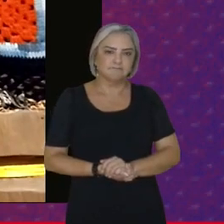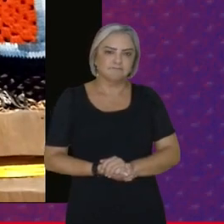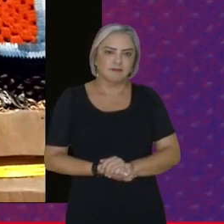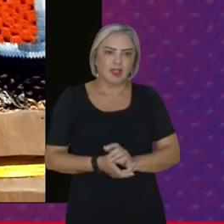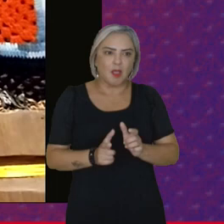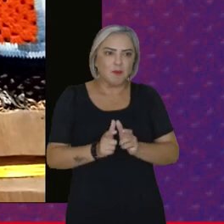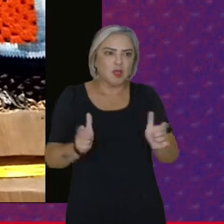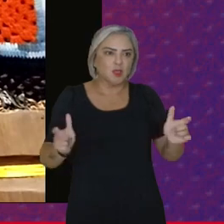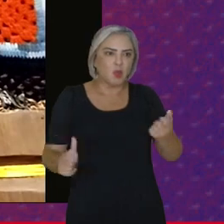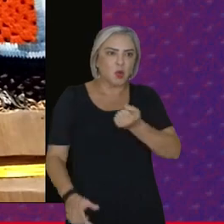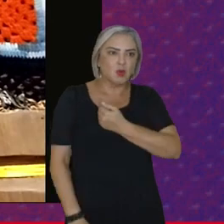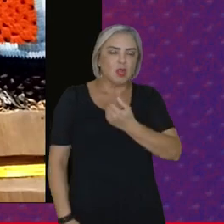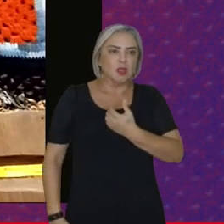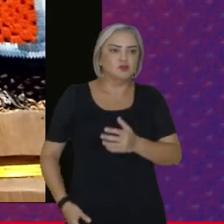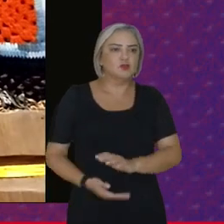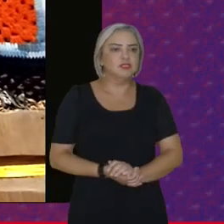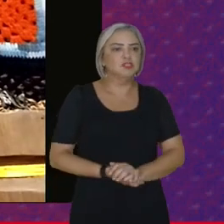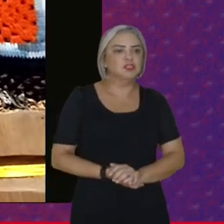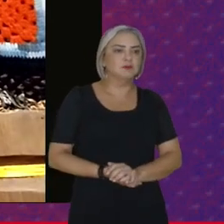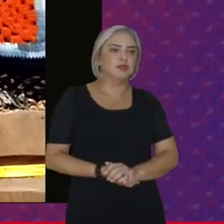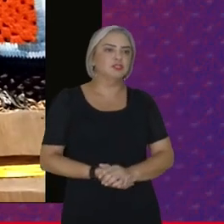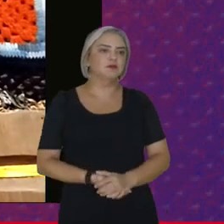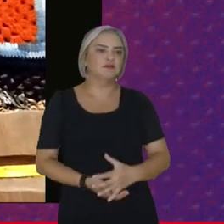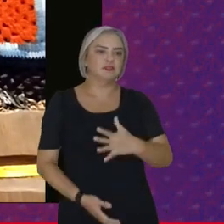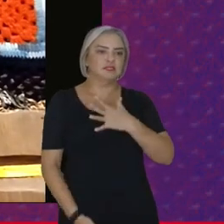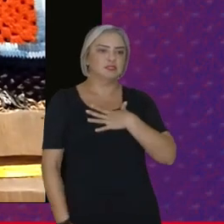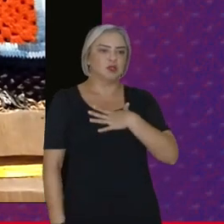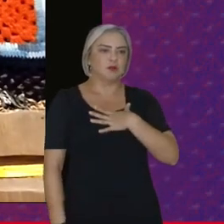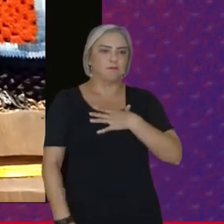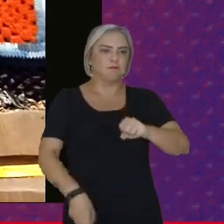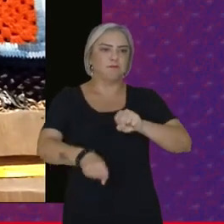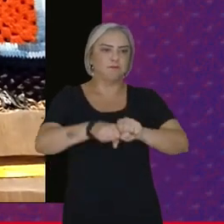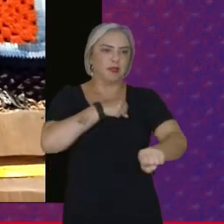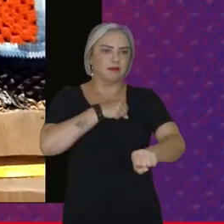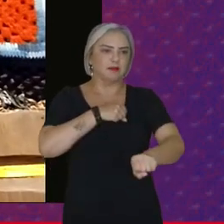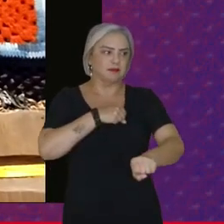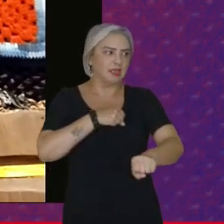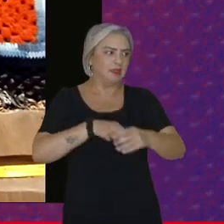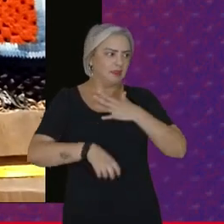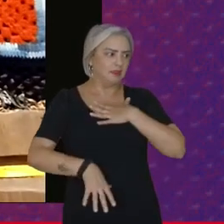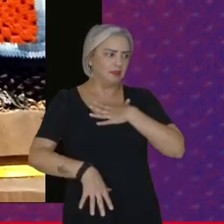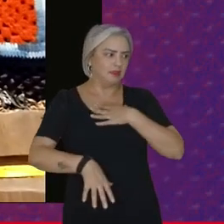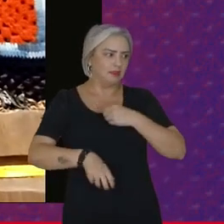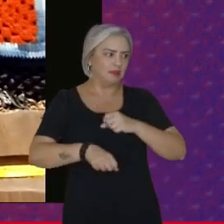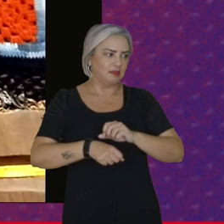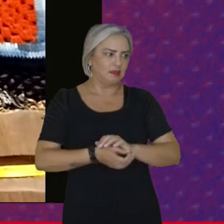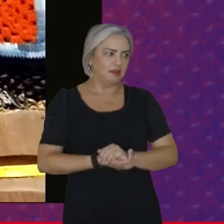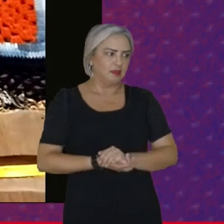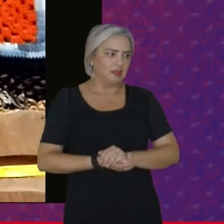Aumentou a quantidade de suicídio no nosso país. E a gente...